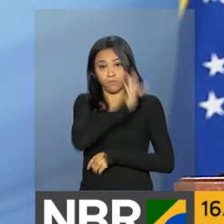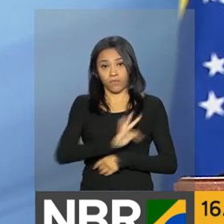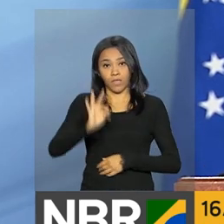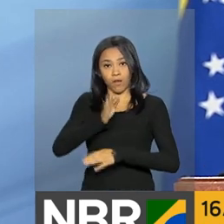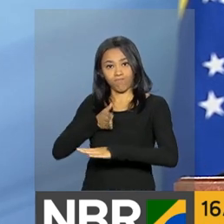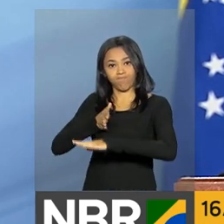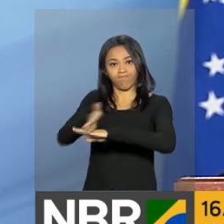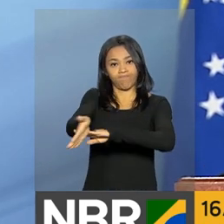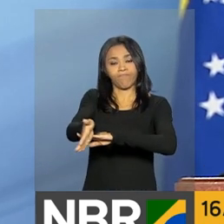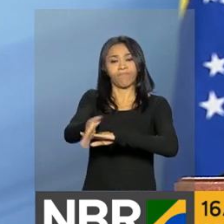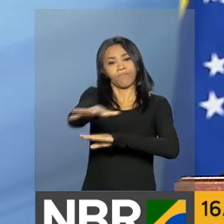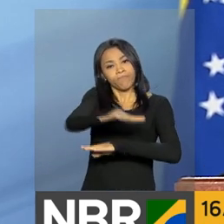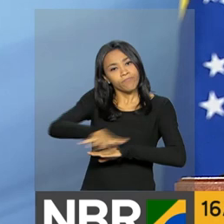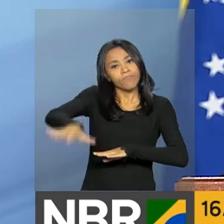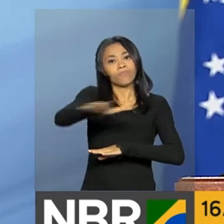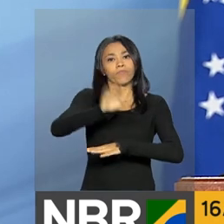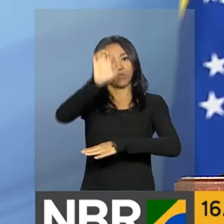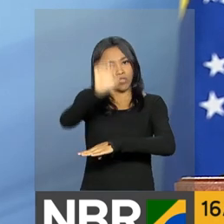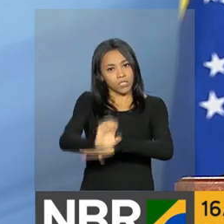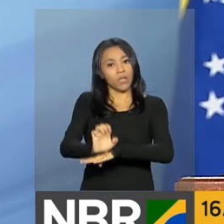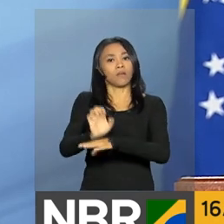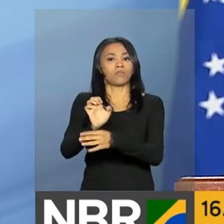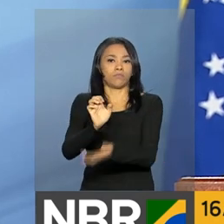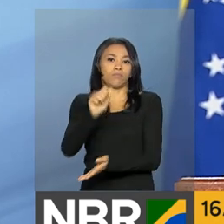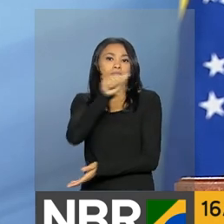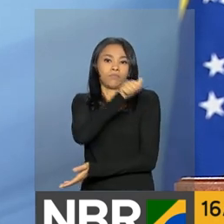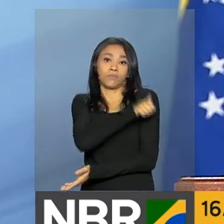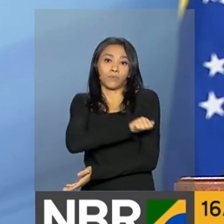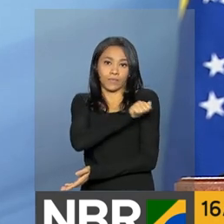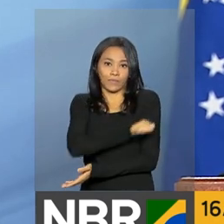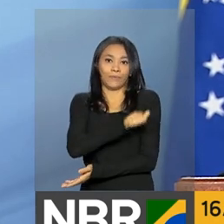na área da segurança pública do Rio de Janeiro.